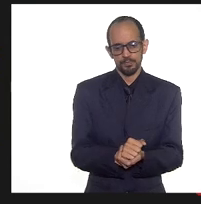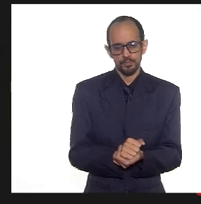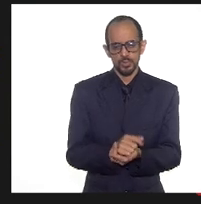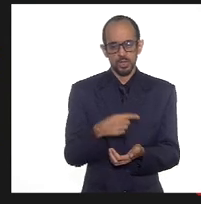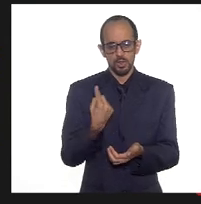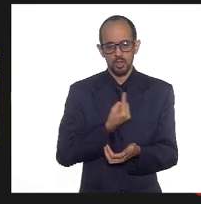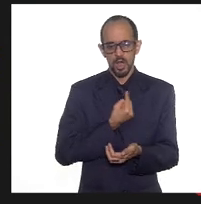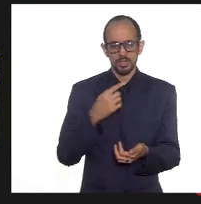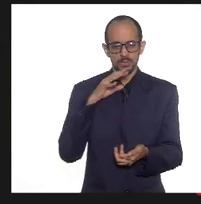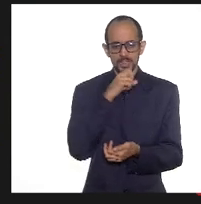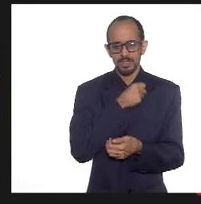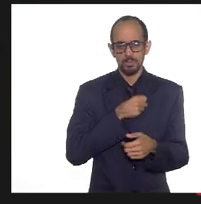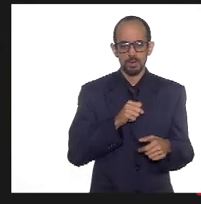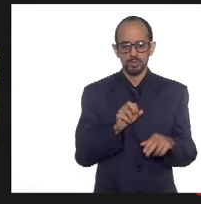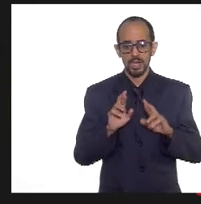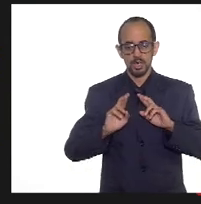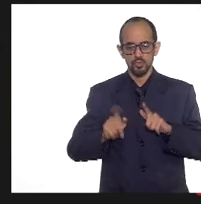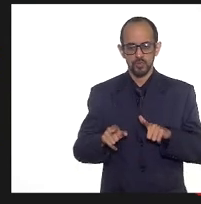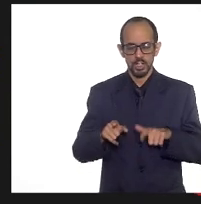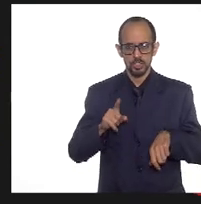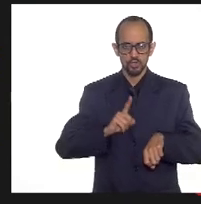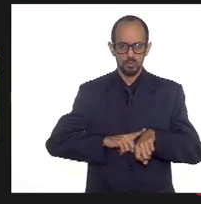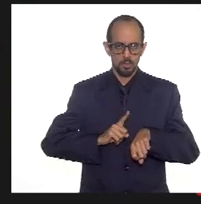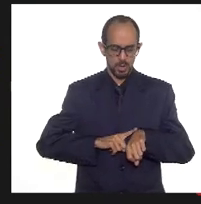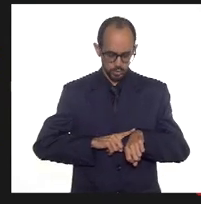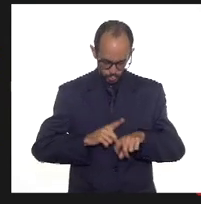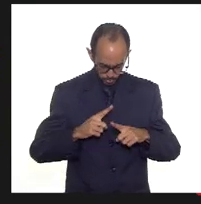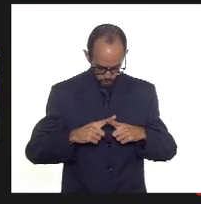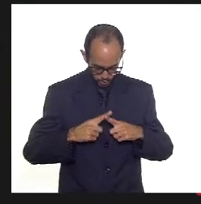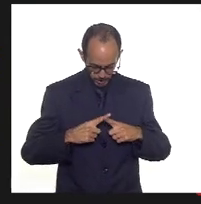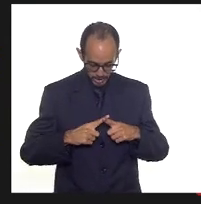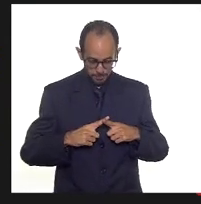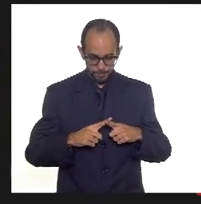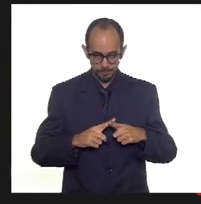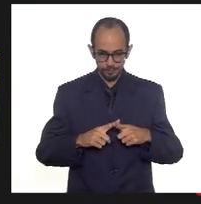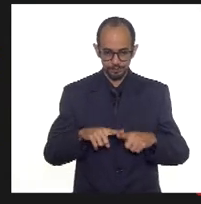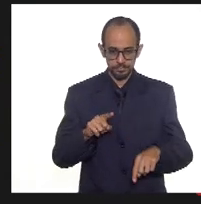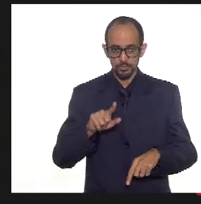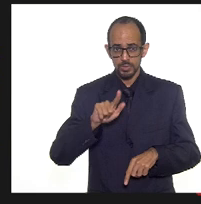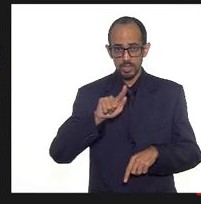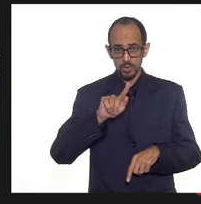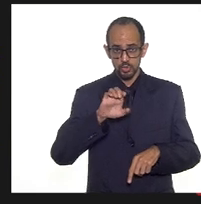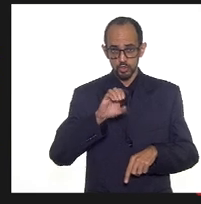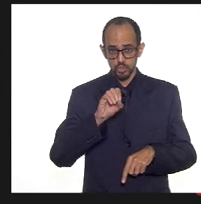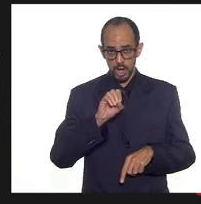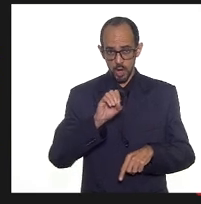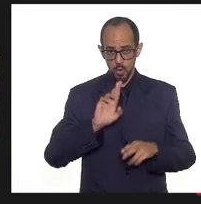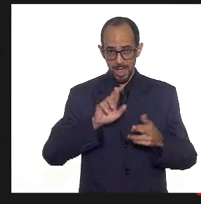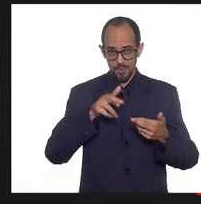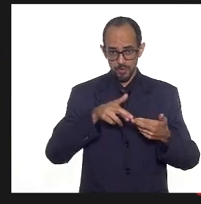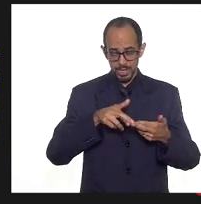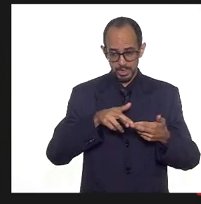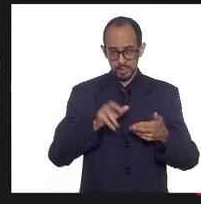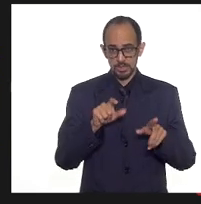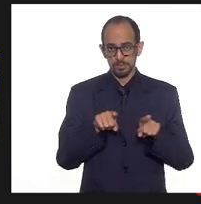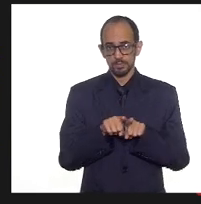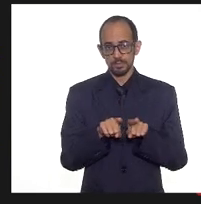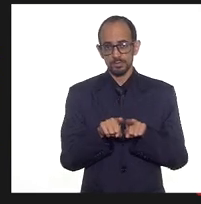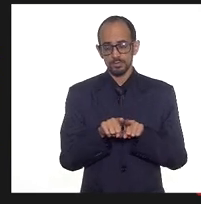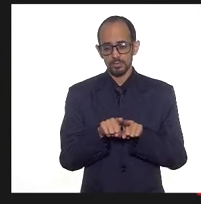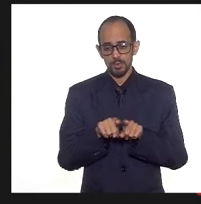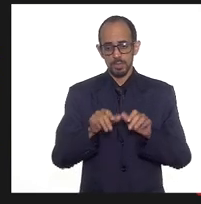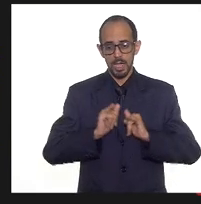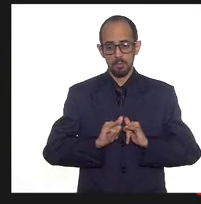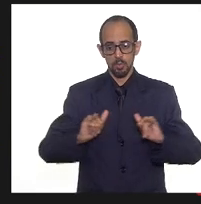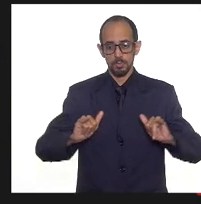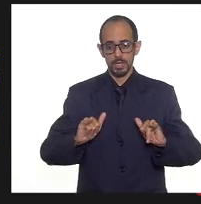época, porque hoje o georreferenciamento e a publicação, como